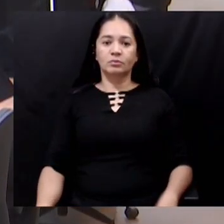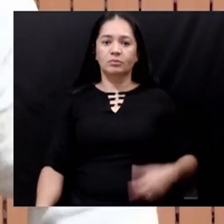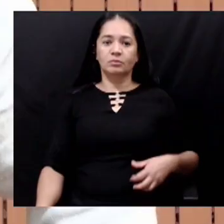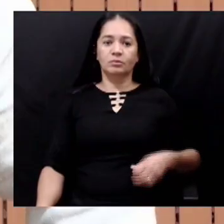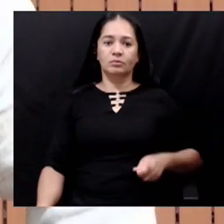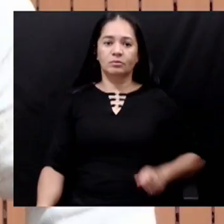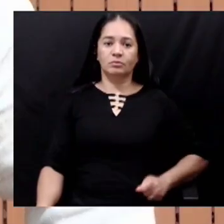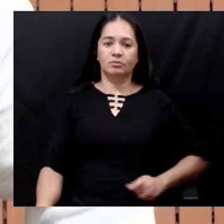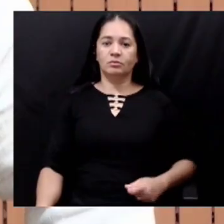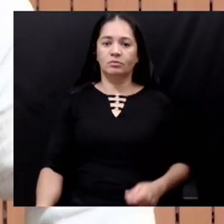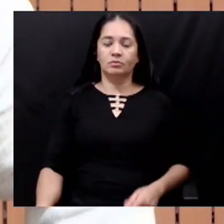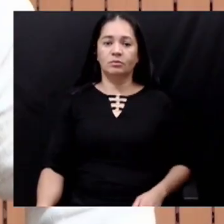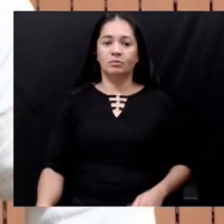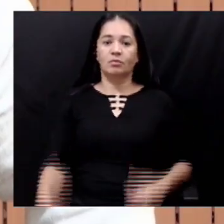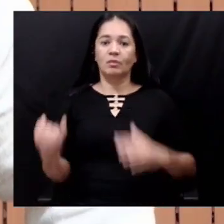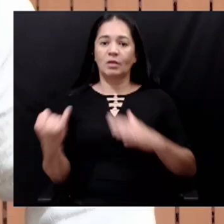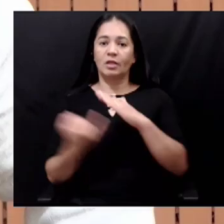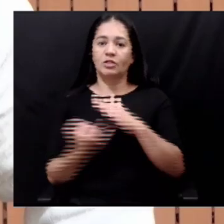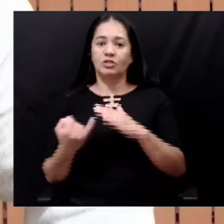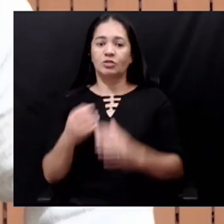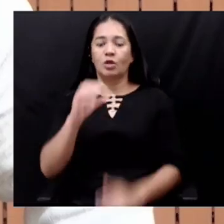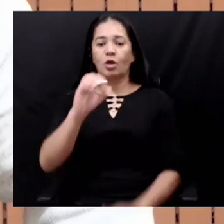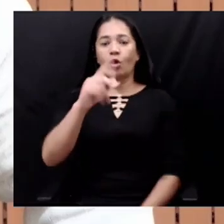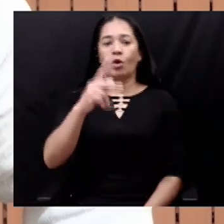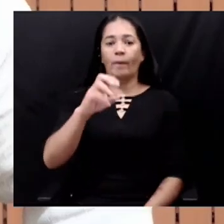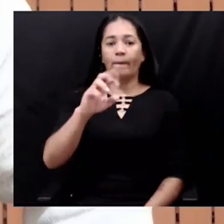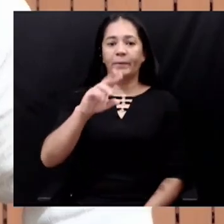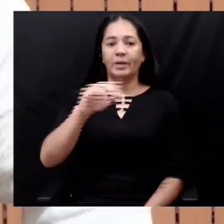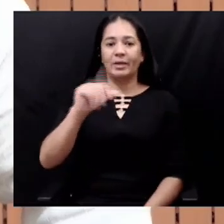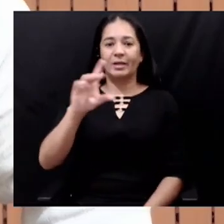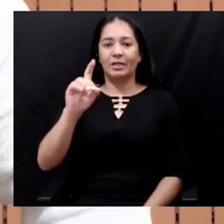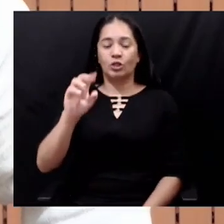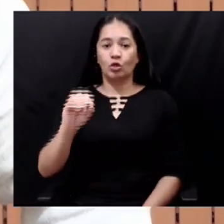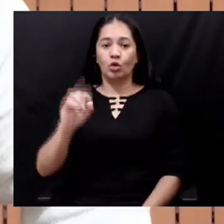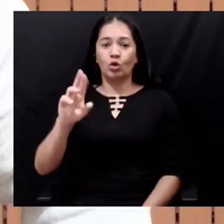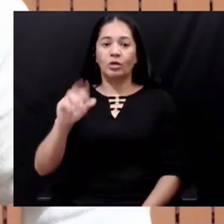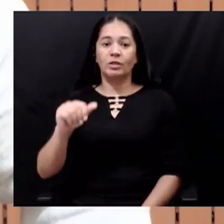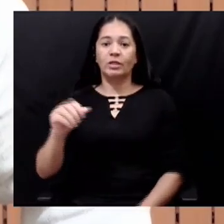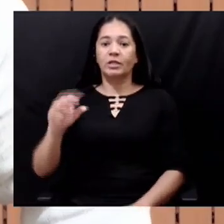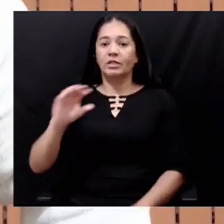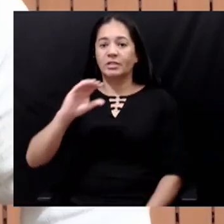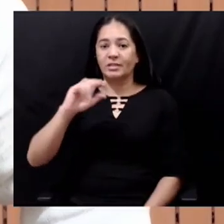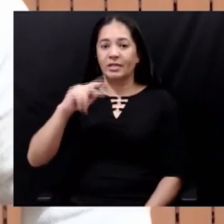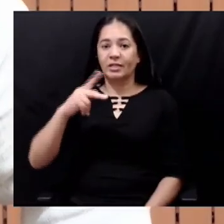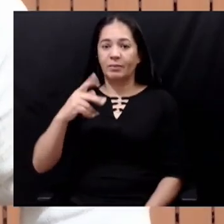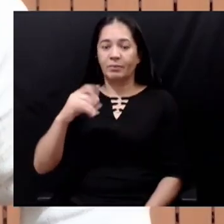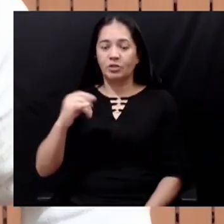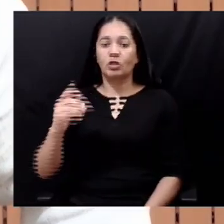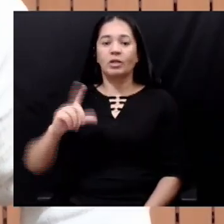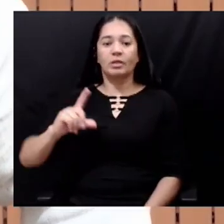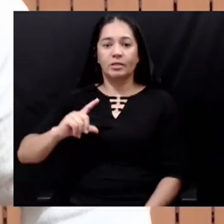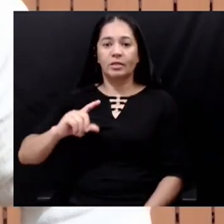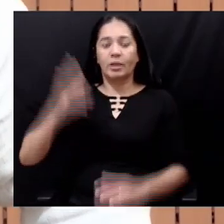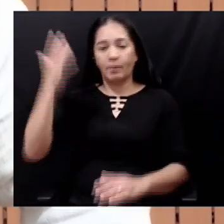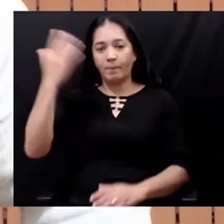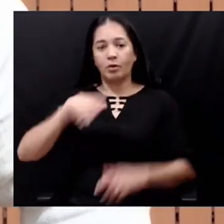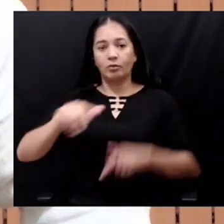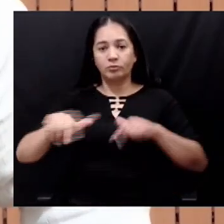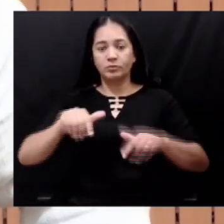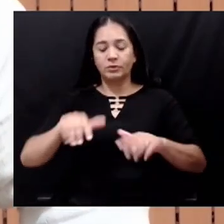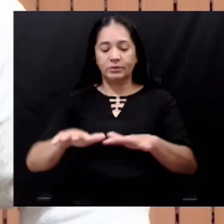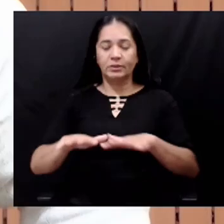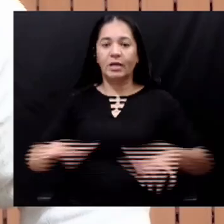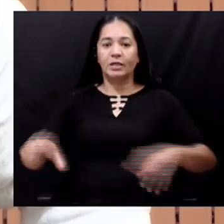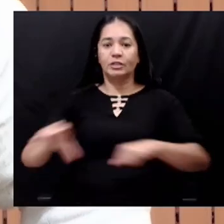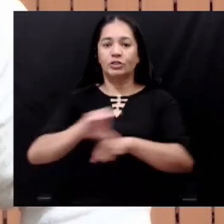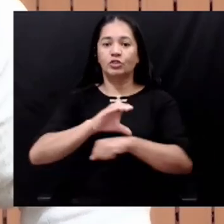Instituição operadora com personalidade jurídica constituída que comprove atuação na área de cursinho, de educação popular, de curso